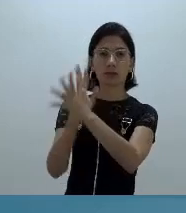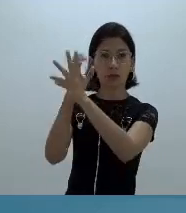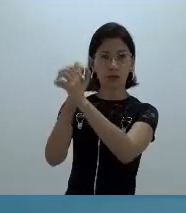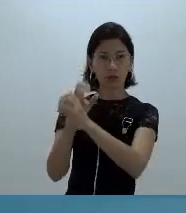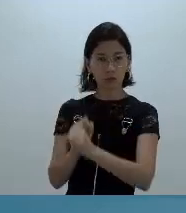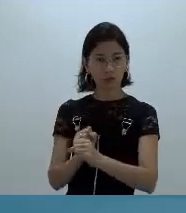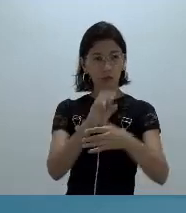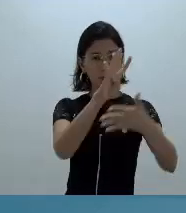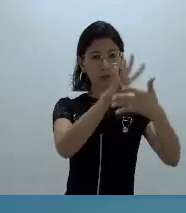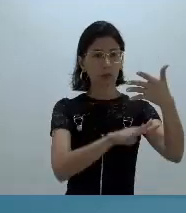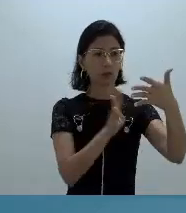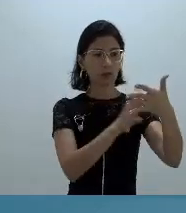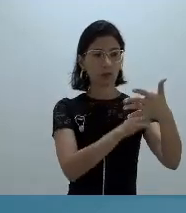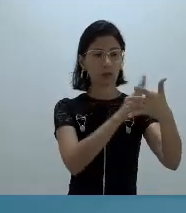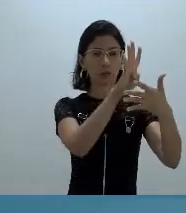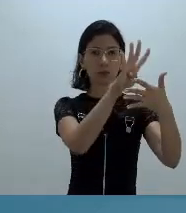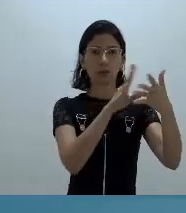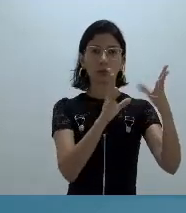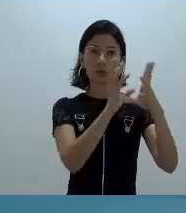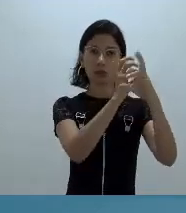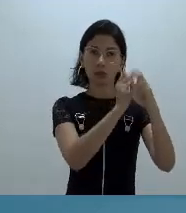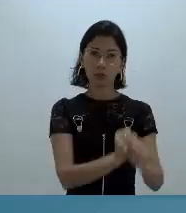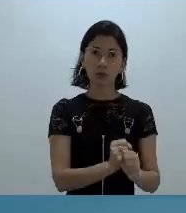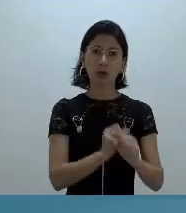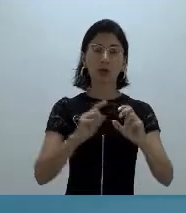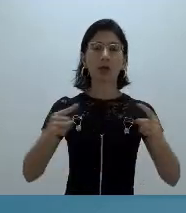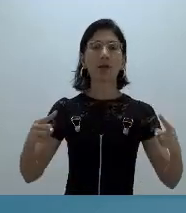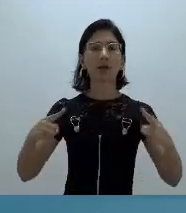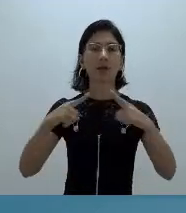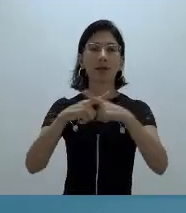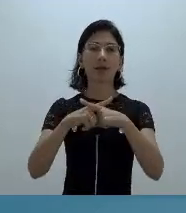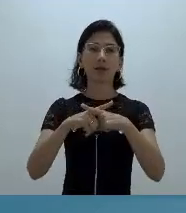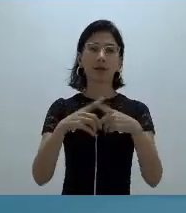ela própria, nesse acordo, em várias passagens,